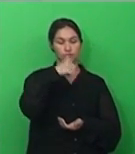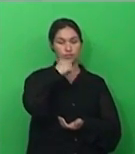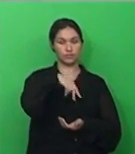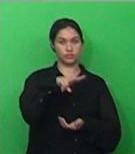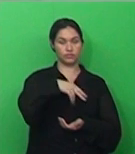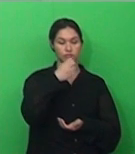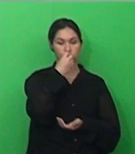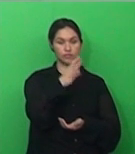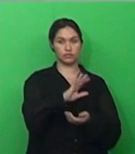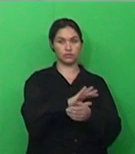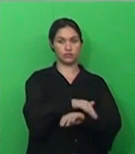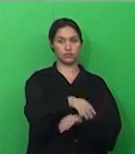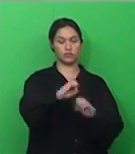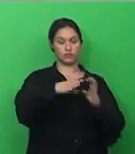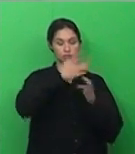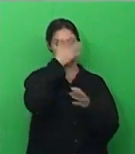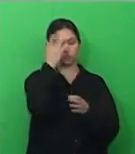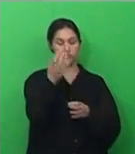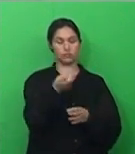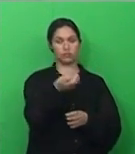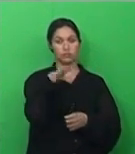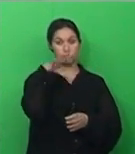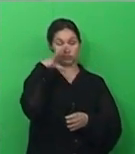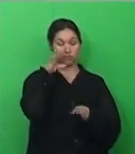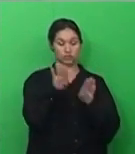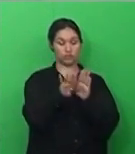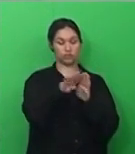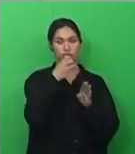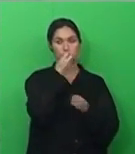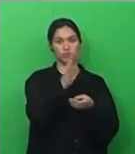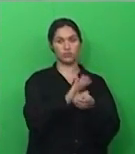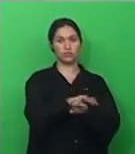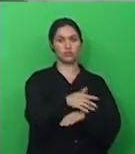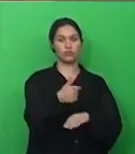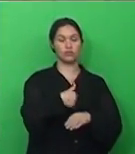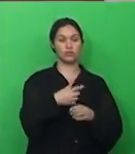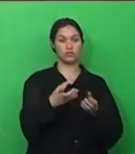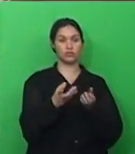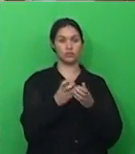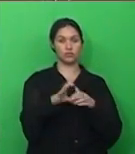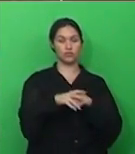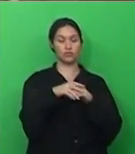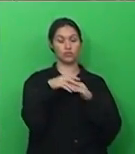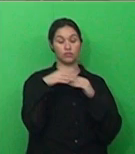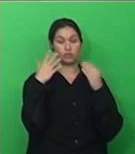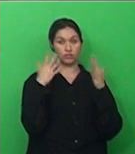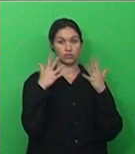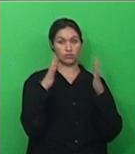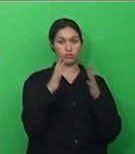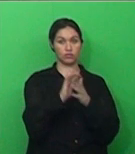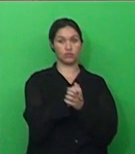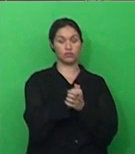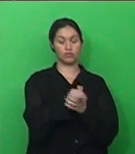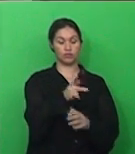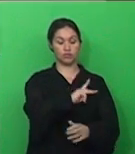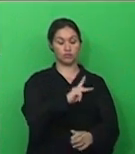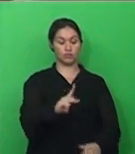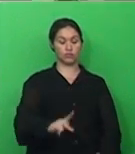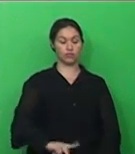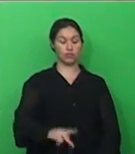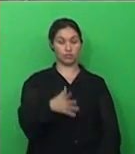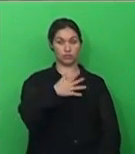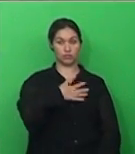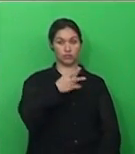boa noite. Primeiramente, eu queria parabenizar o presidente do nosso partido, Marcos Vieira,